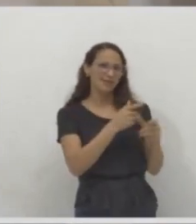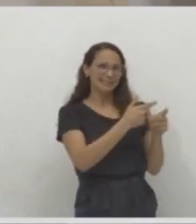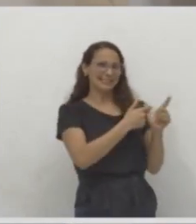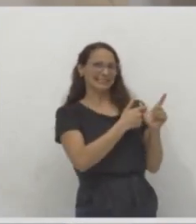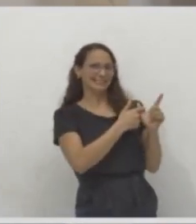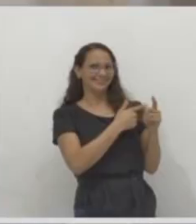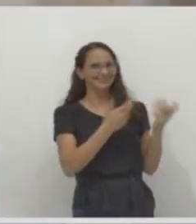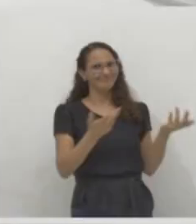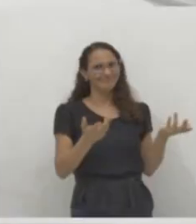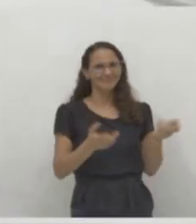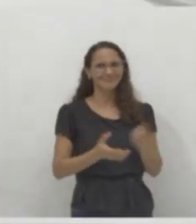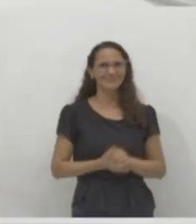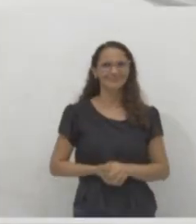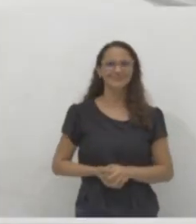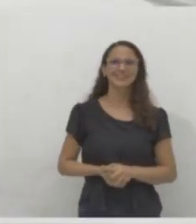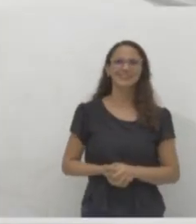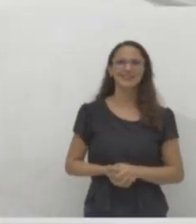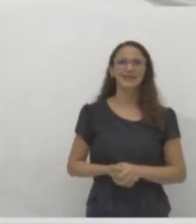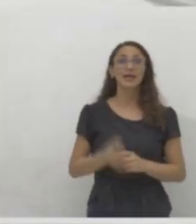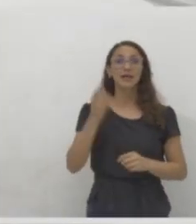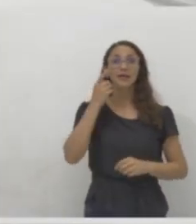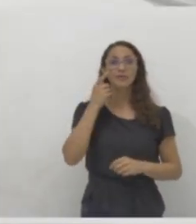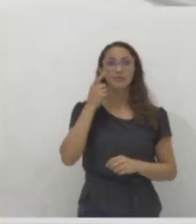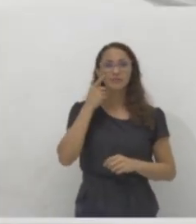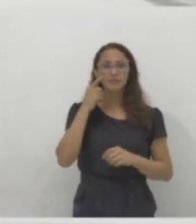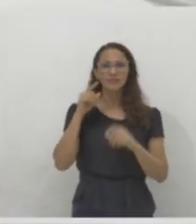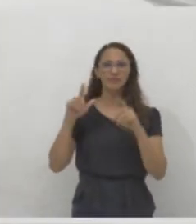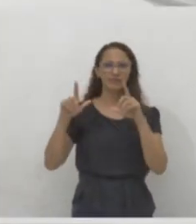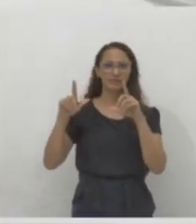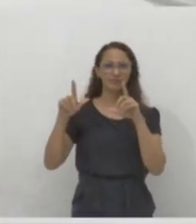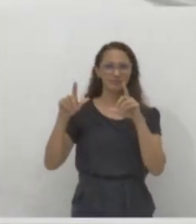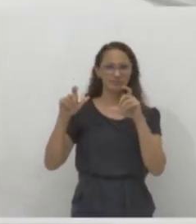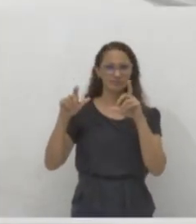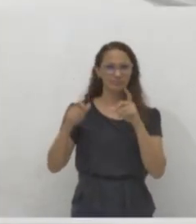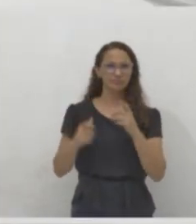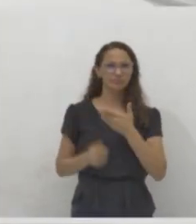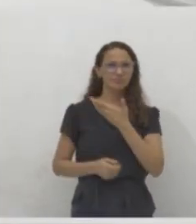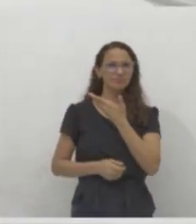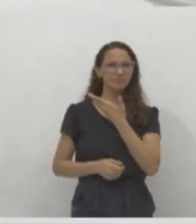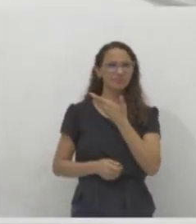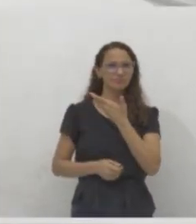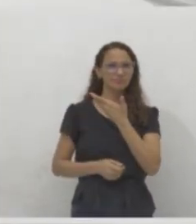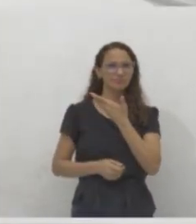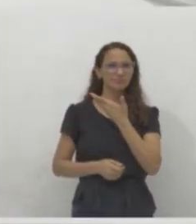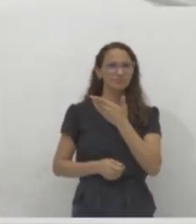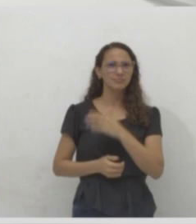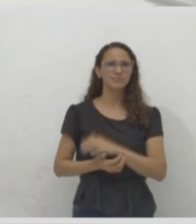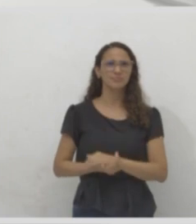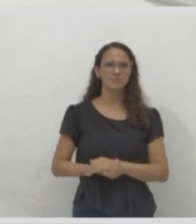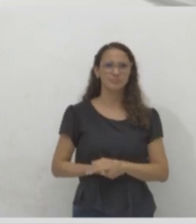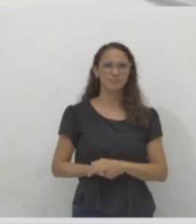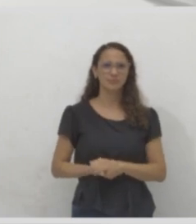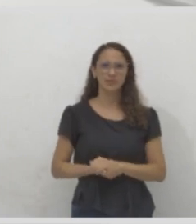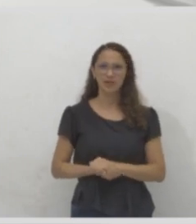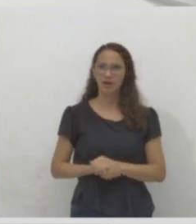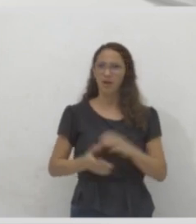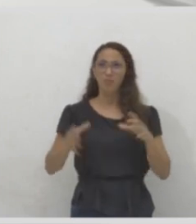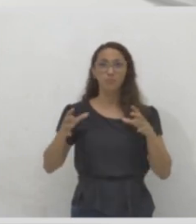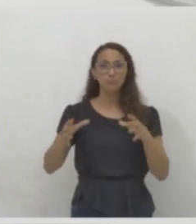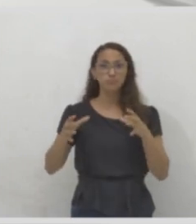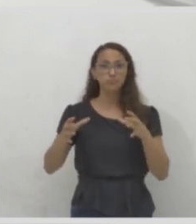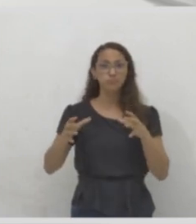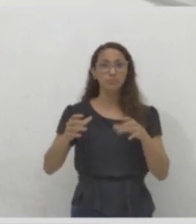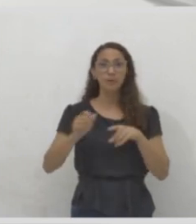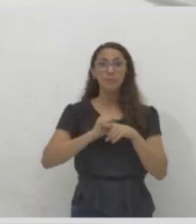Aí vocês veem imagens de barracões do sistema de aviamento, tá? Cheios de bola de borracha. Gente, isso daí não